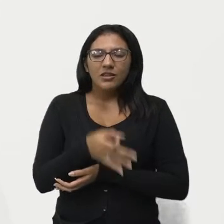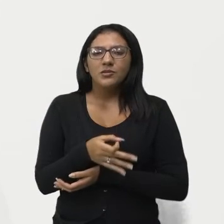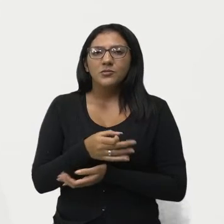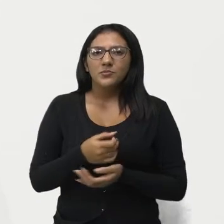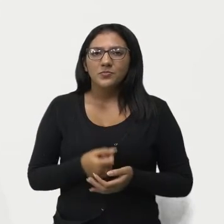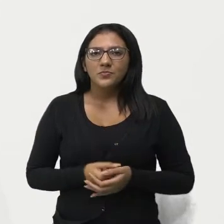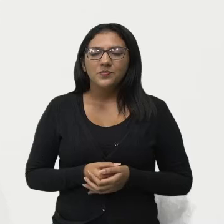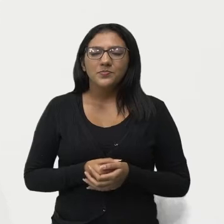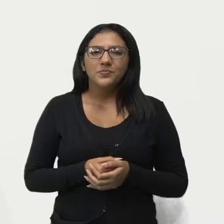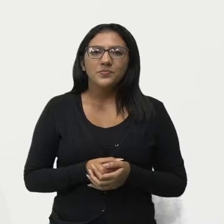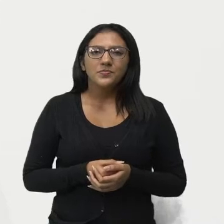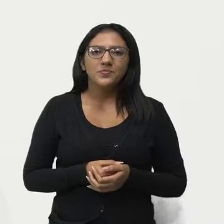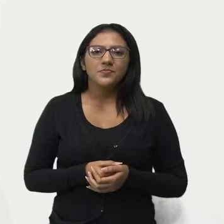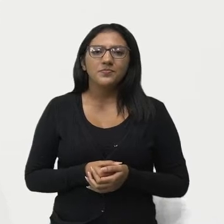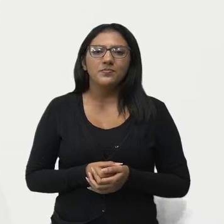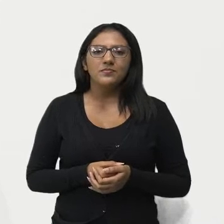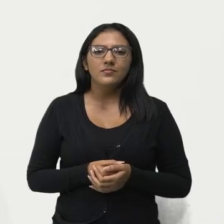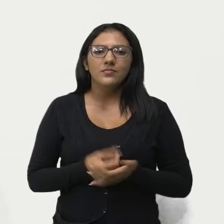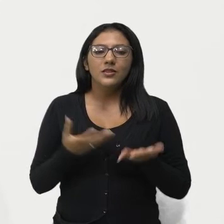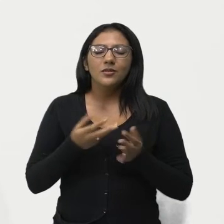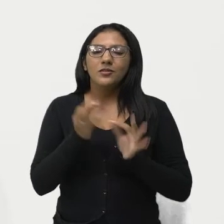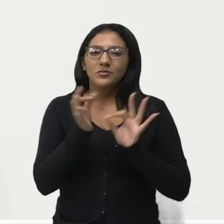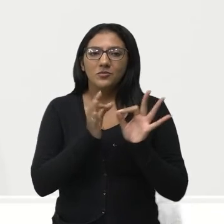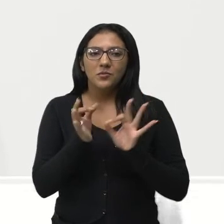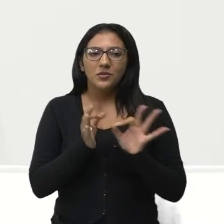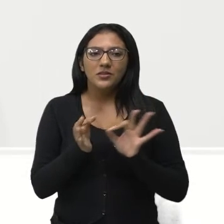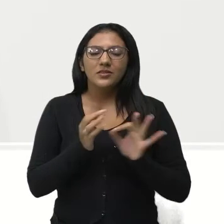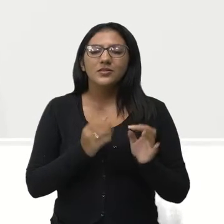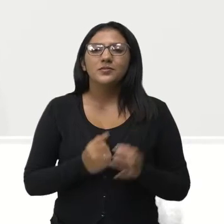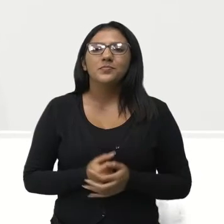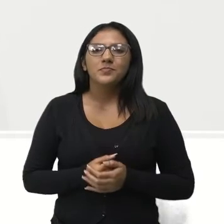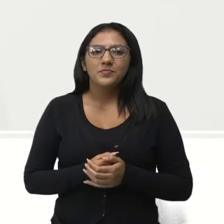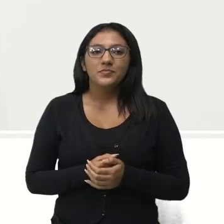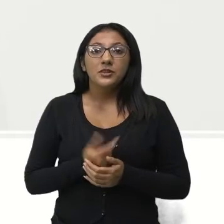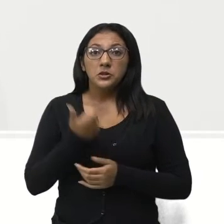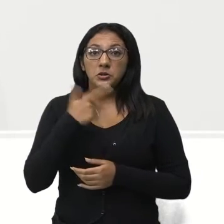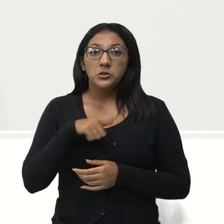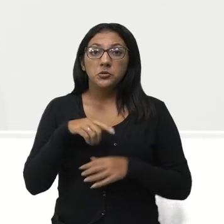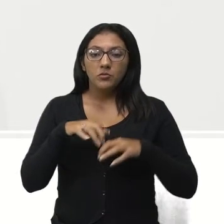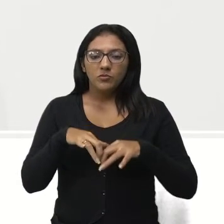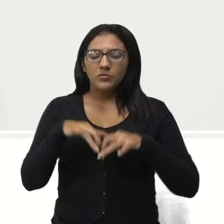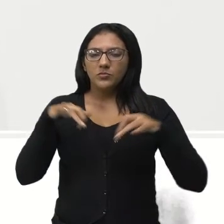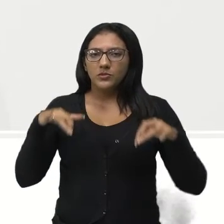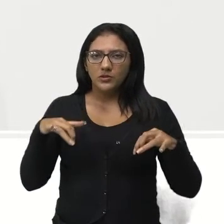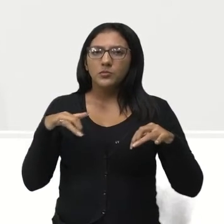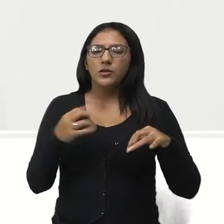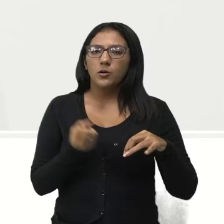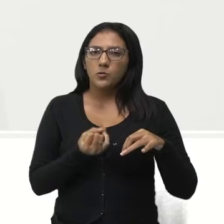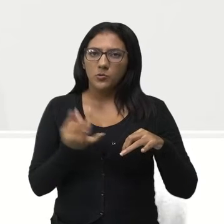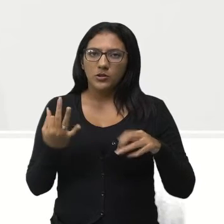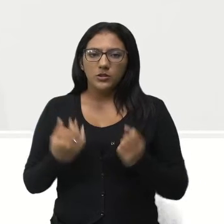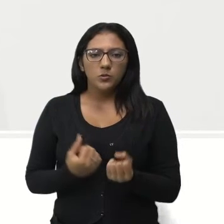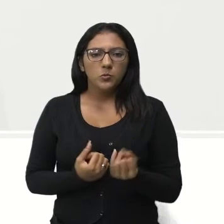de carne. E aí você vai fazer aqui junto comigo. Vamos estabelecer, então, novamente aqui as nossas grandezas.